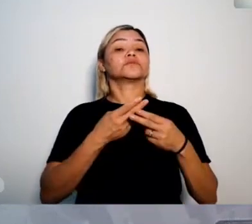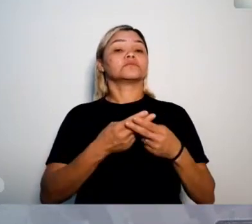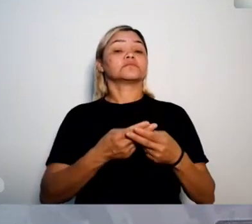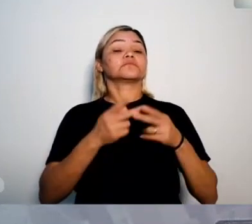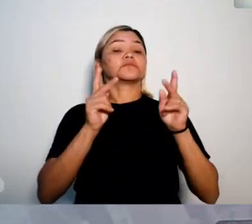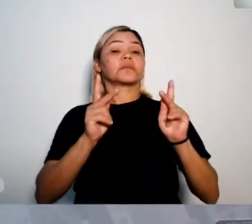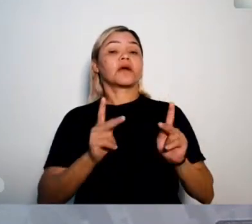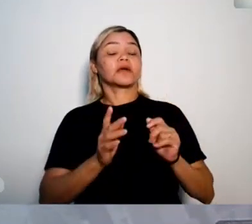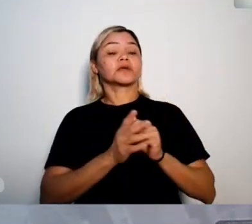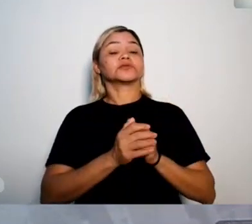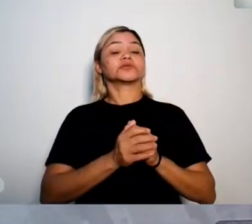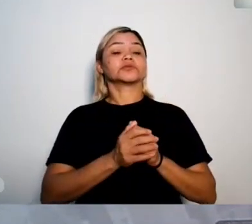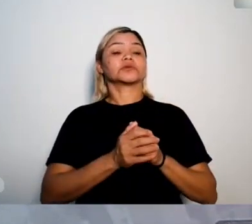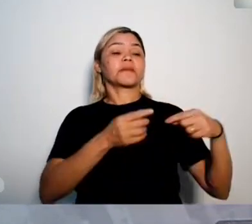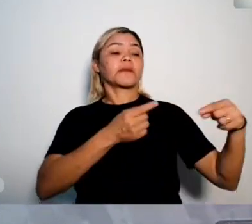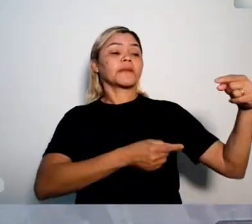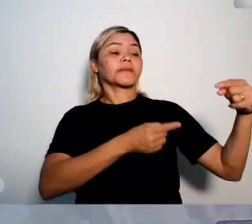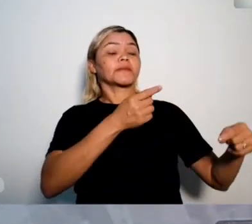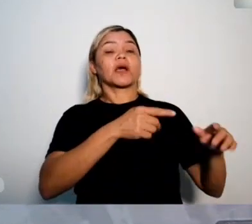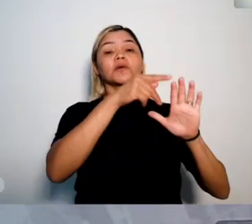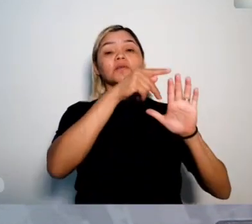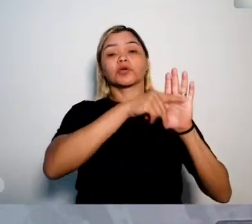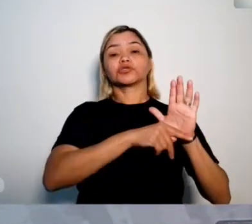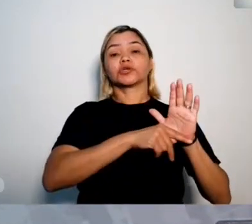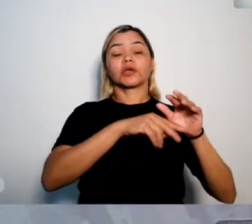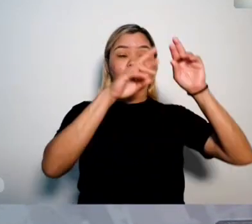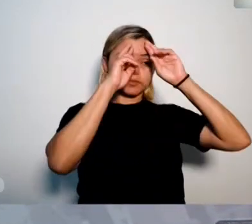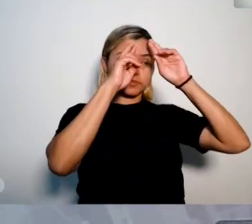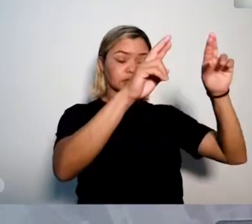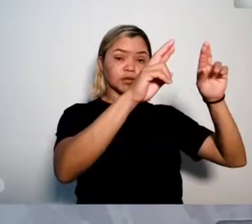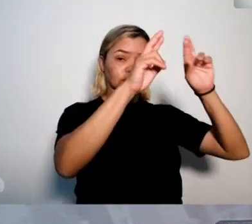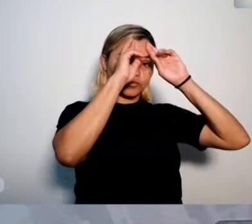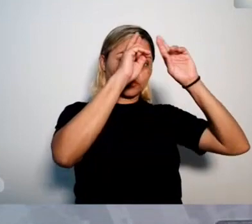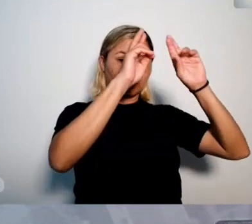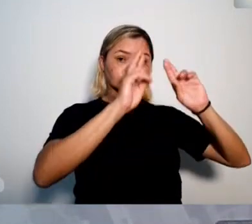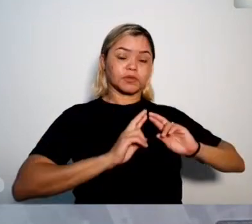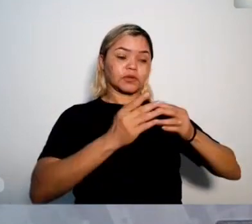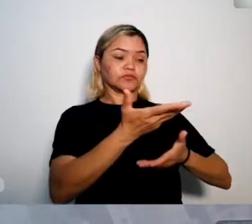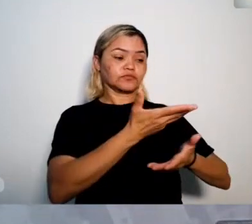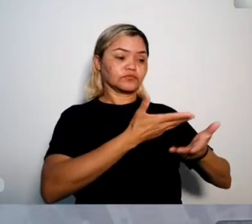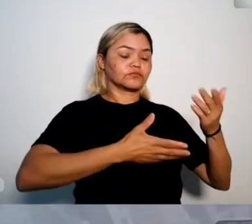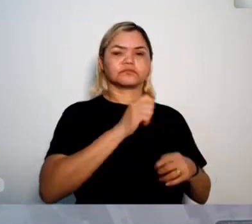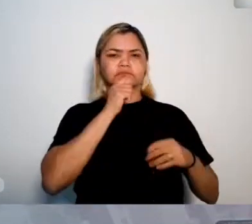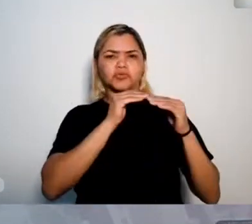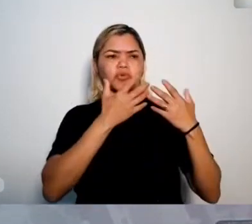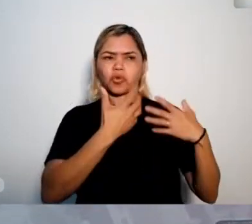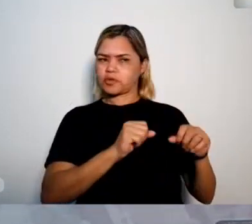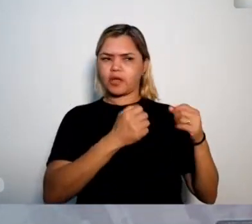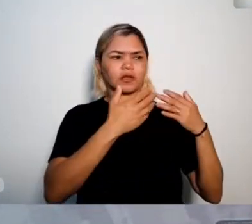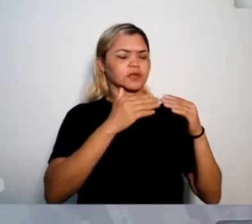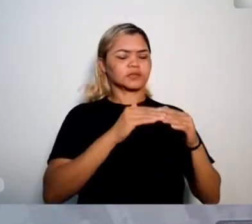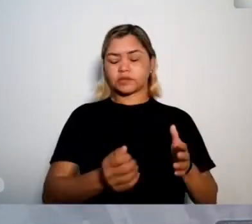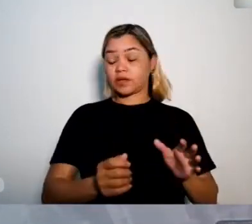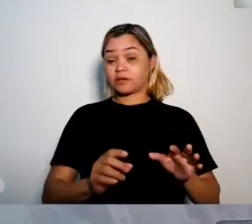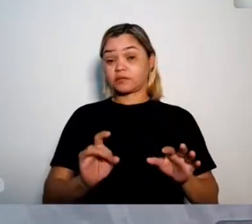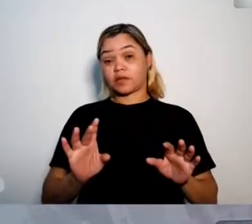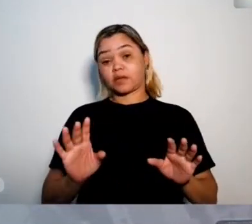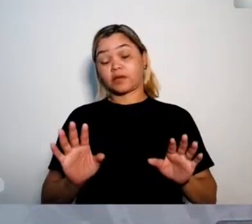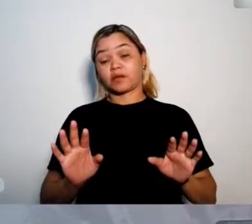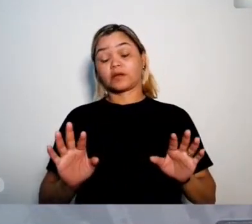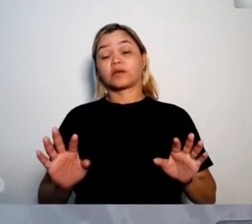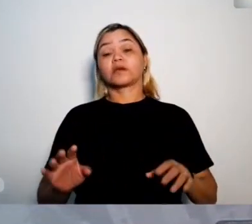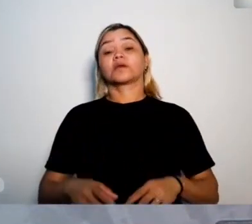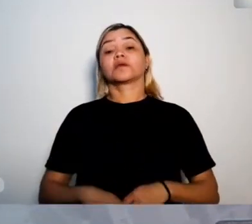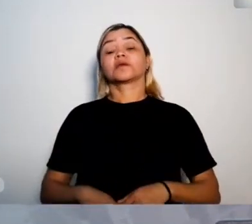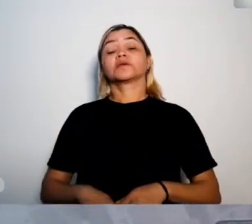projetos, cada um respeitando a opinião do outro. A gente não é obrigado a concordar, ao contrário, acho que nem é bom para a cidade que a gente fique aqui dando 11